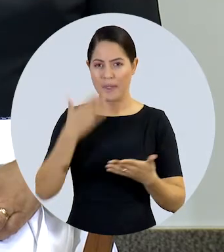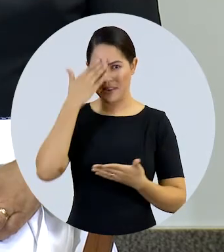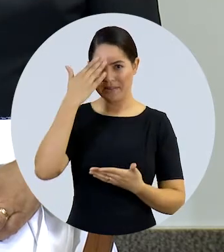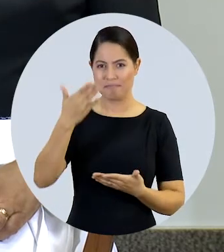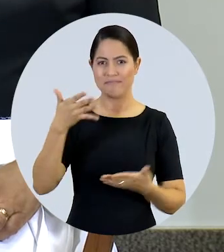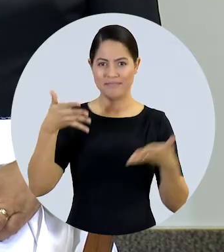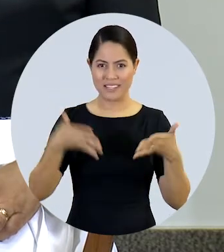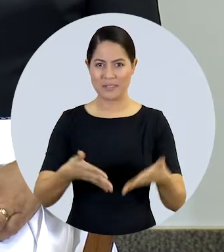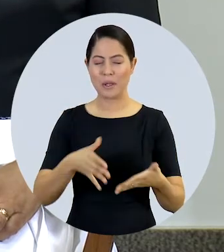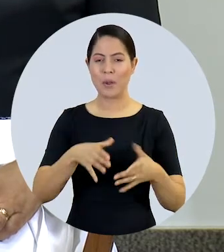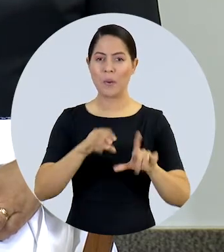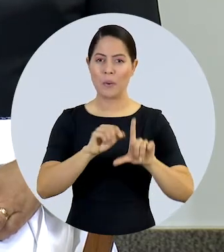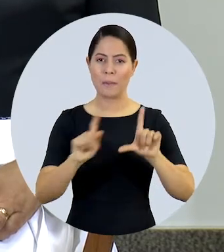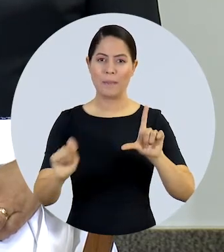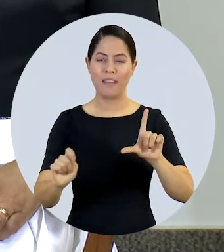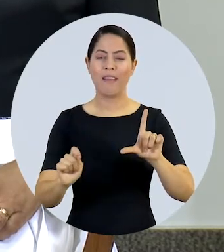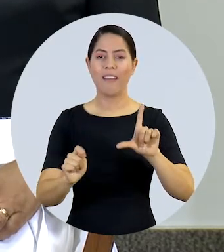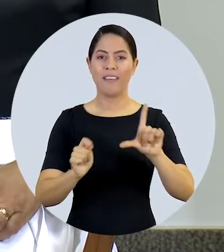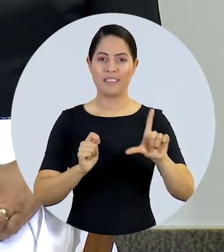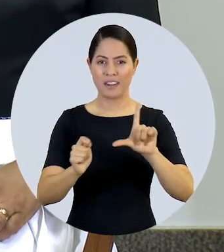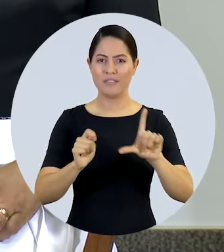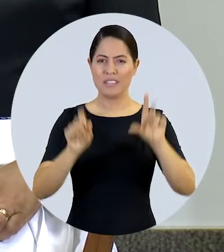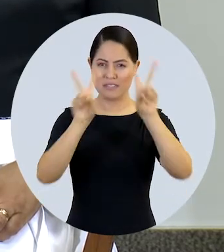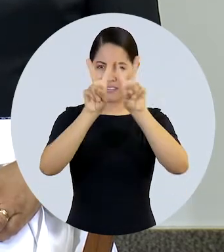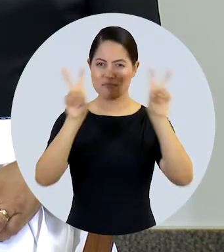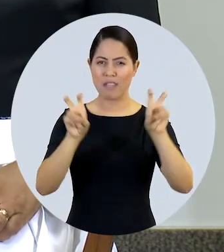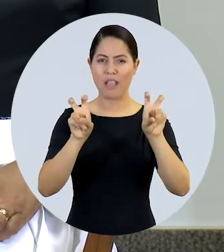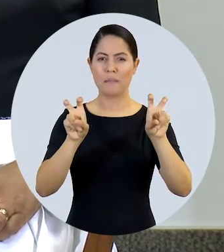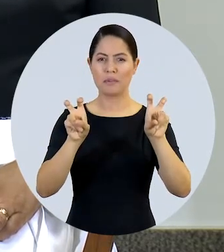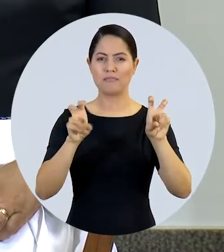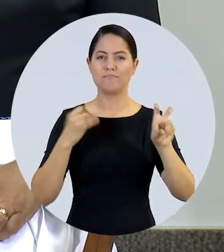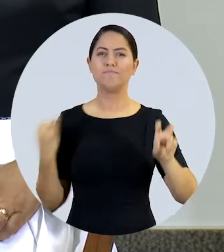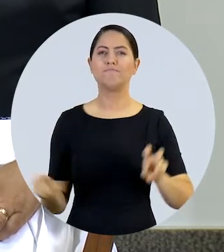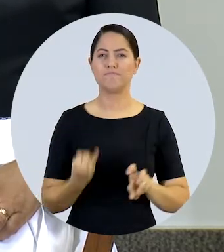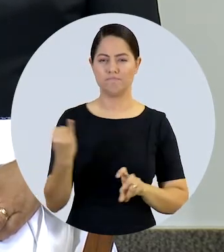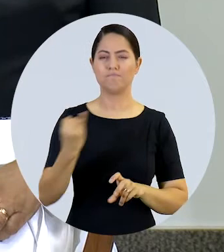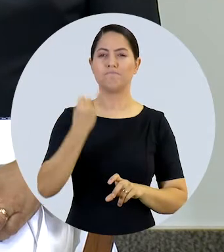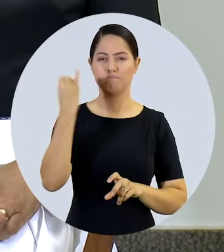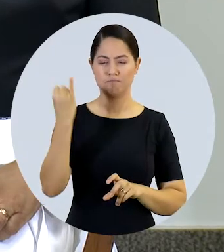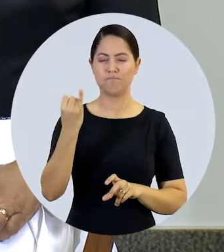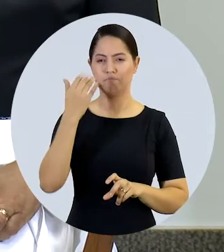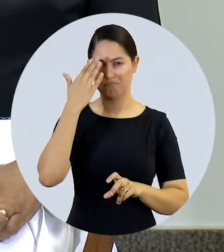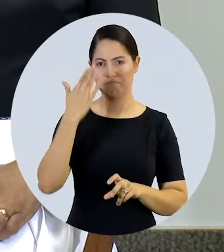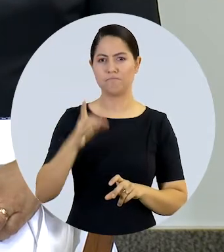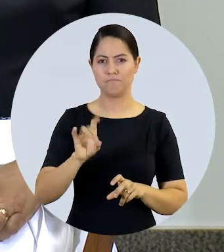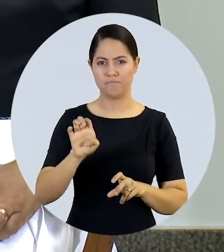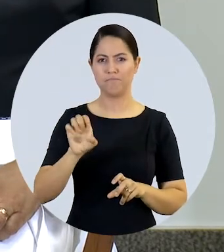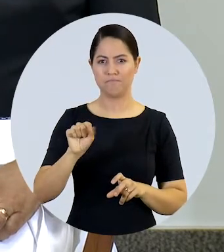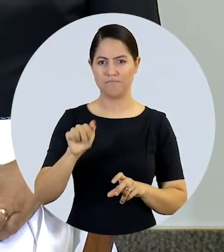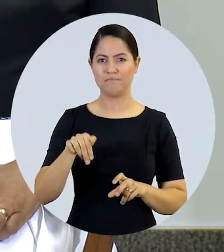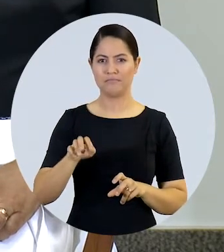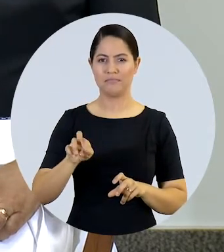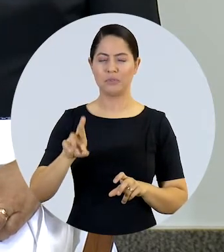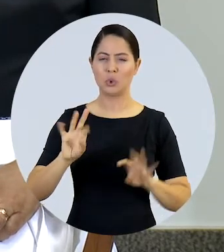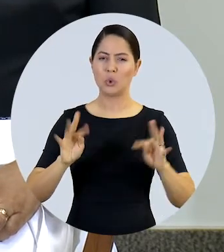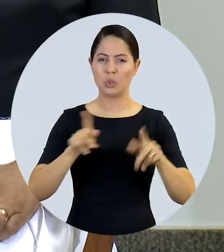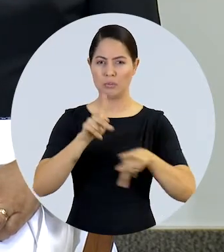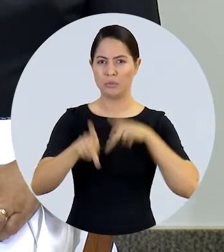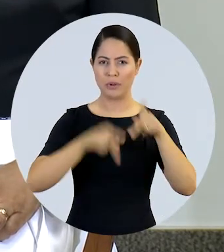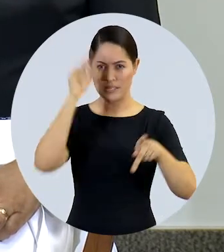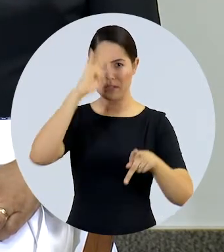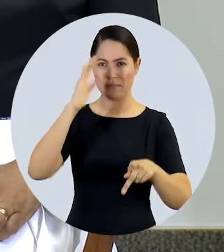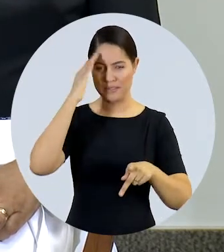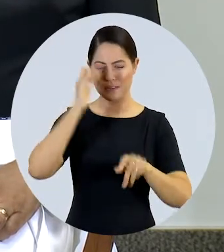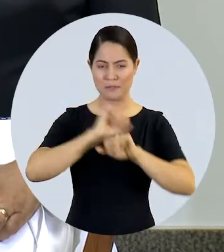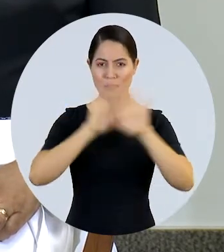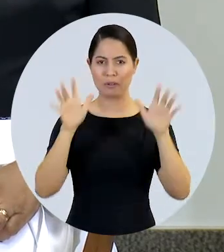de te agradecer por participar conosco aqui no OAB Entrevista, onde tratamos de um tema tão caro e importante para que haja mais conscientização